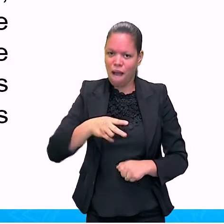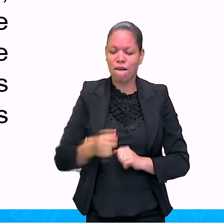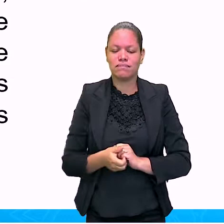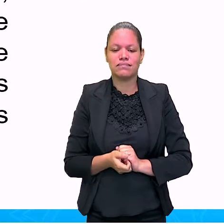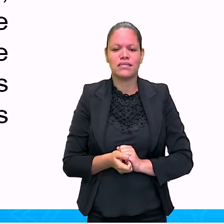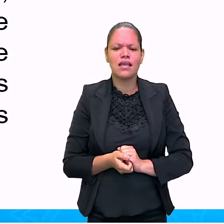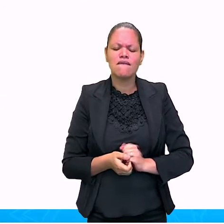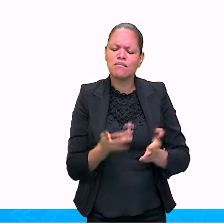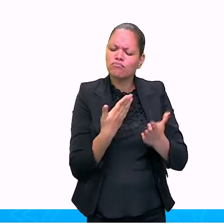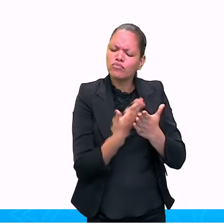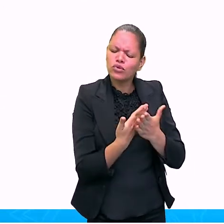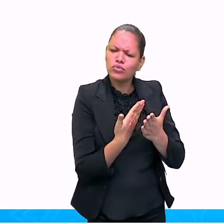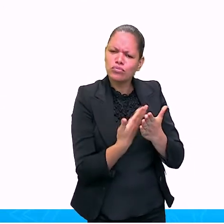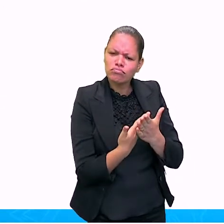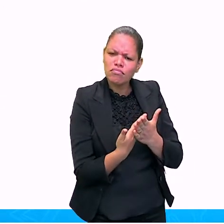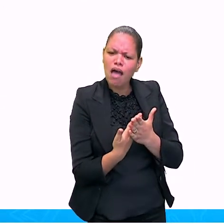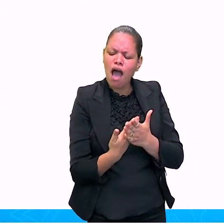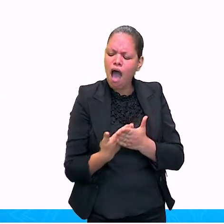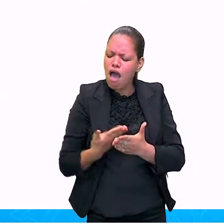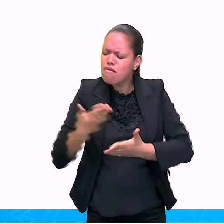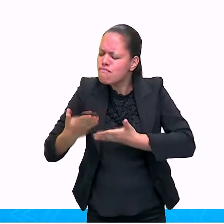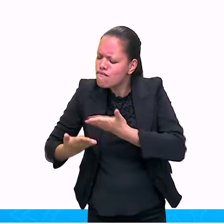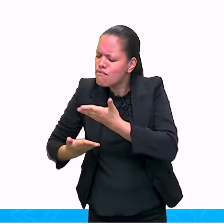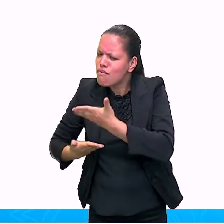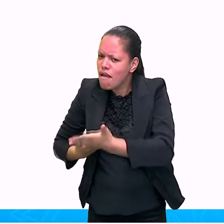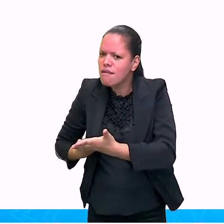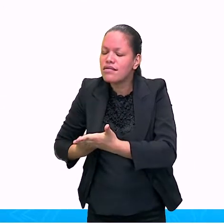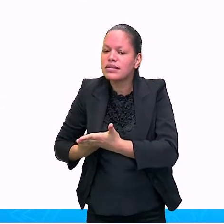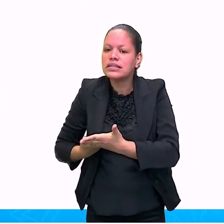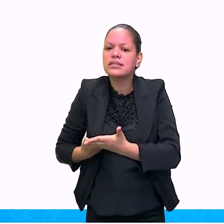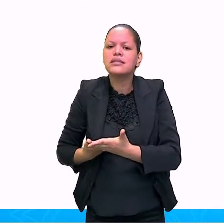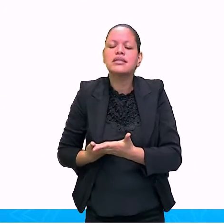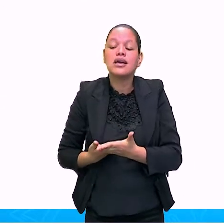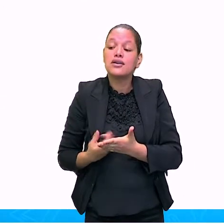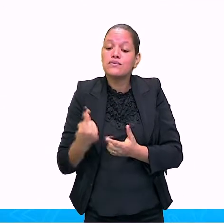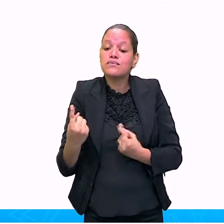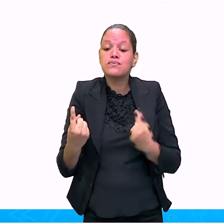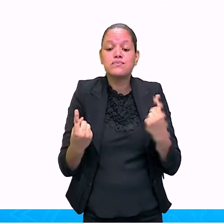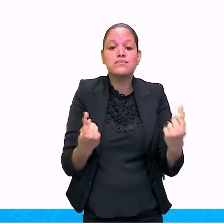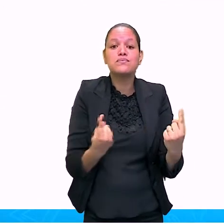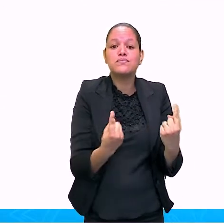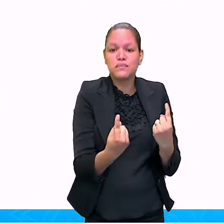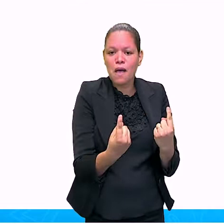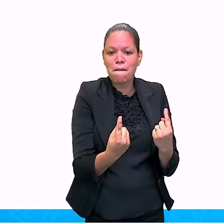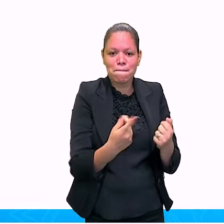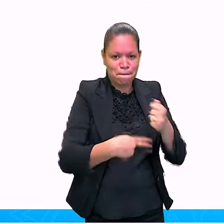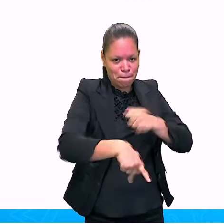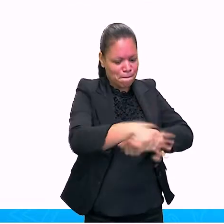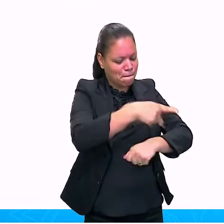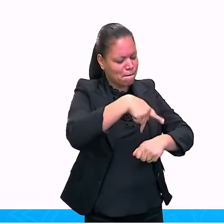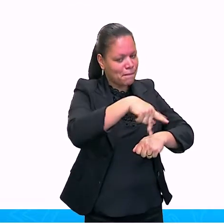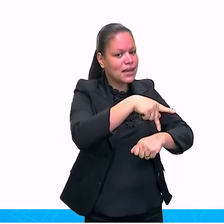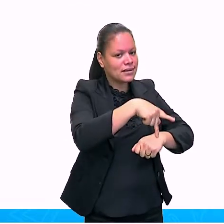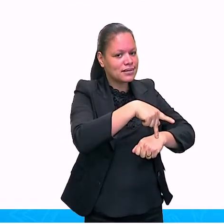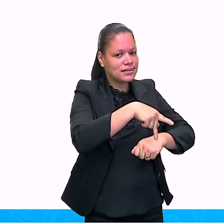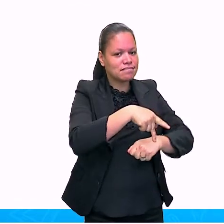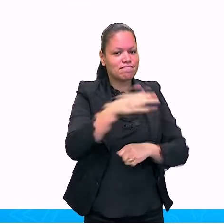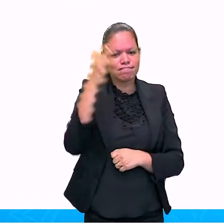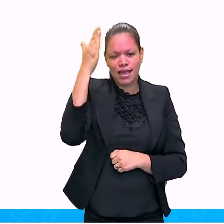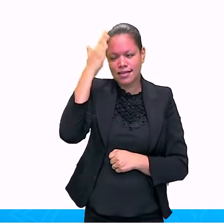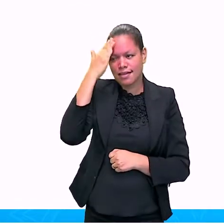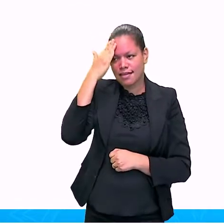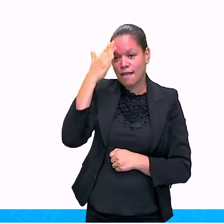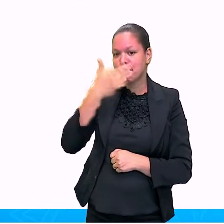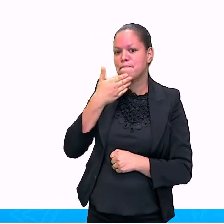países imigratórios aqui no Brasil. Então, para a gente entender melhor, essa imagem ilustra o que realmente é esse processo de